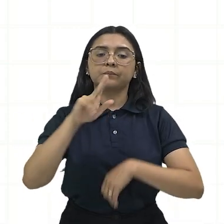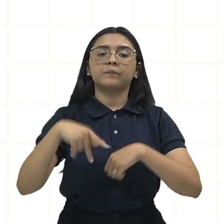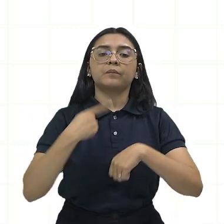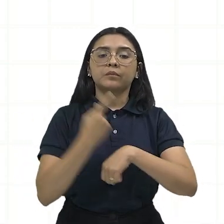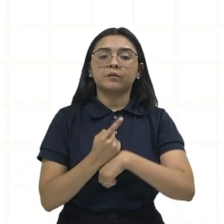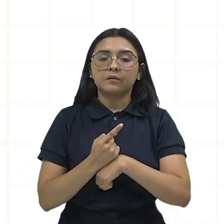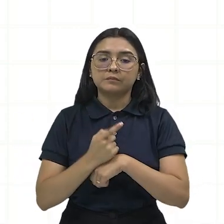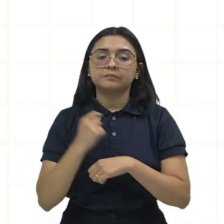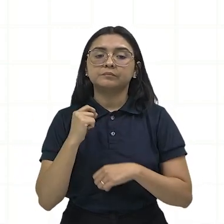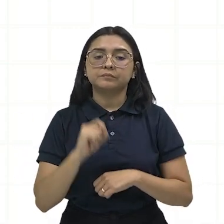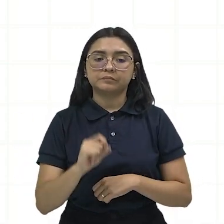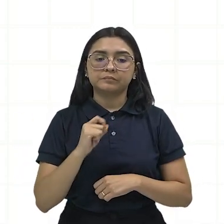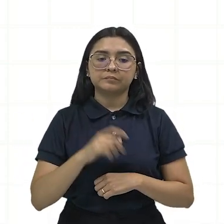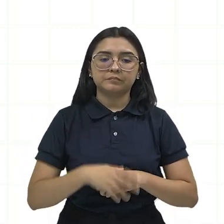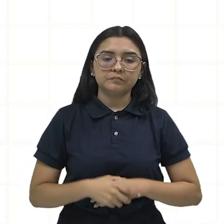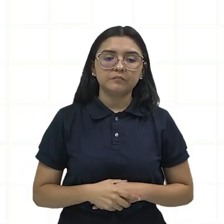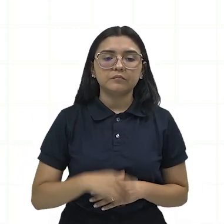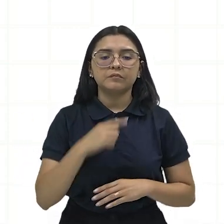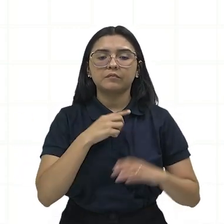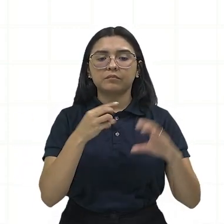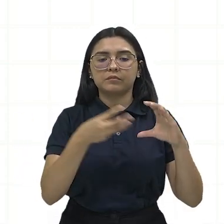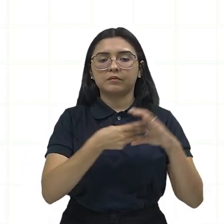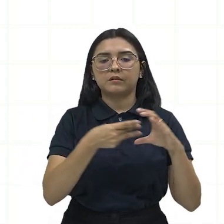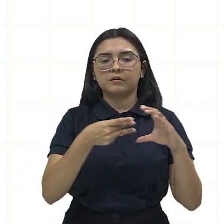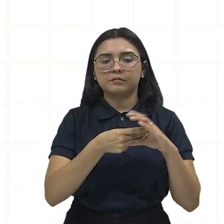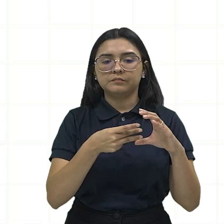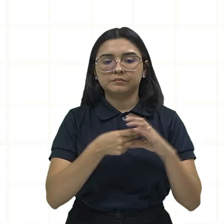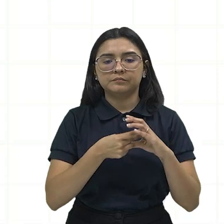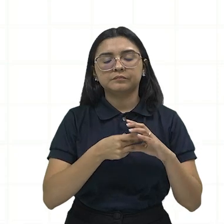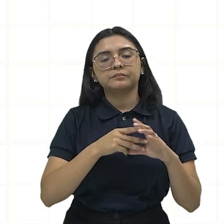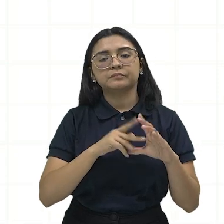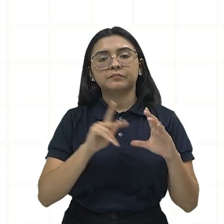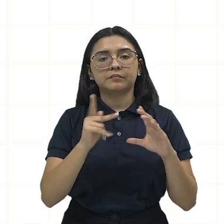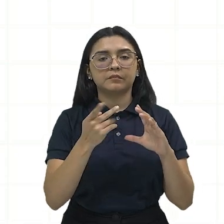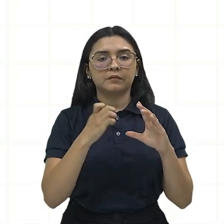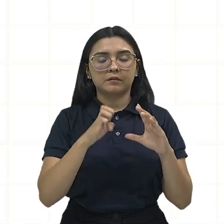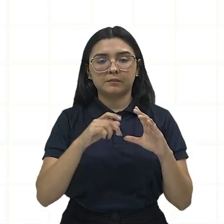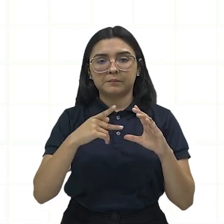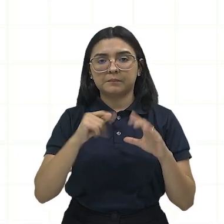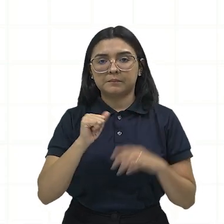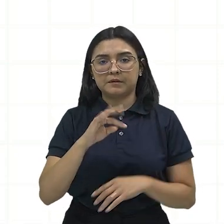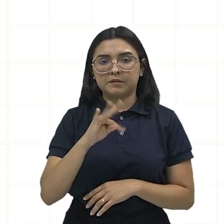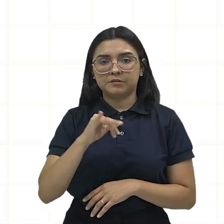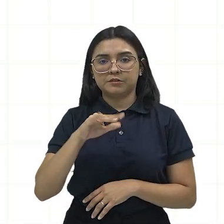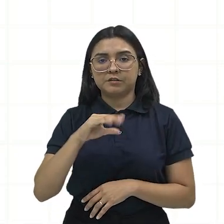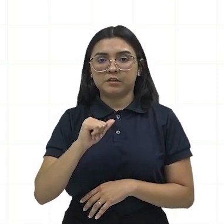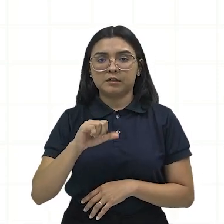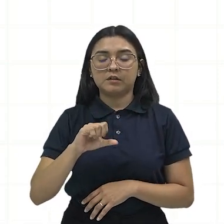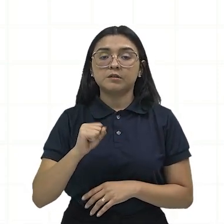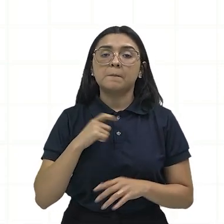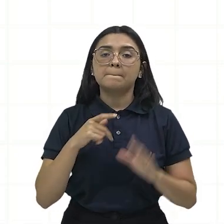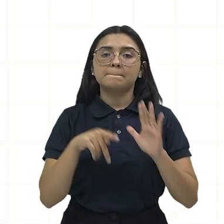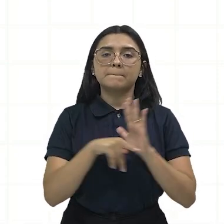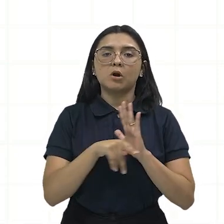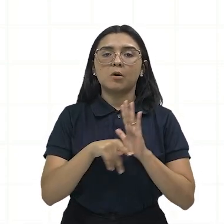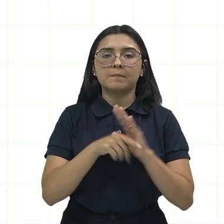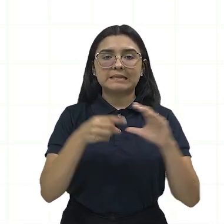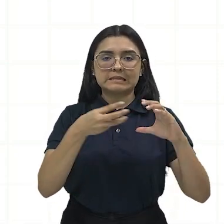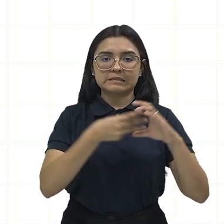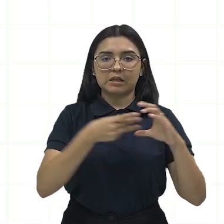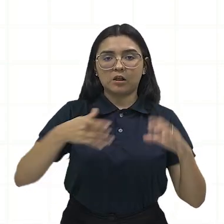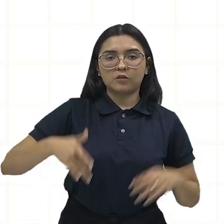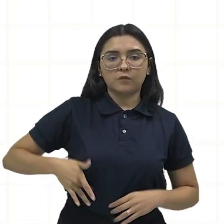atacar as células hepáticas. Células hepáticas, gente, são as células do fígado. Então, olha aqui